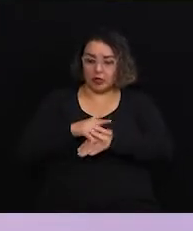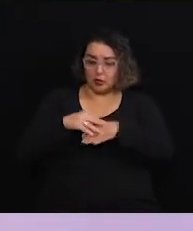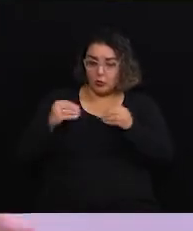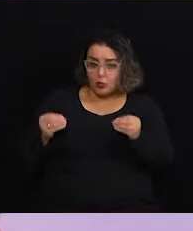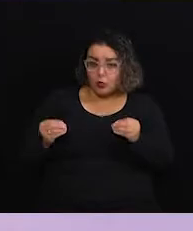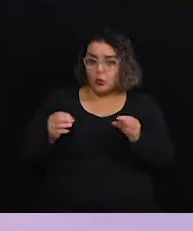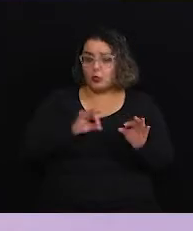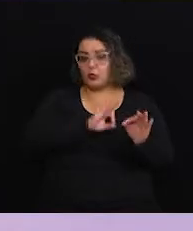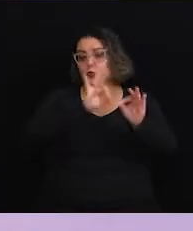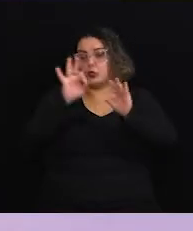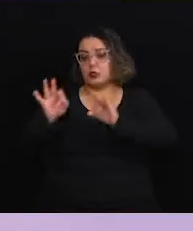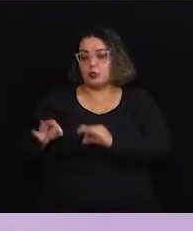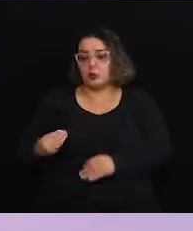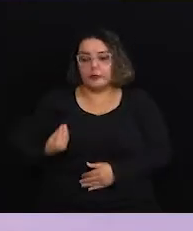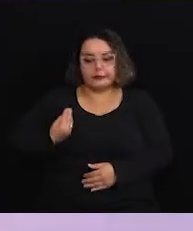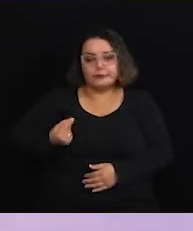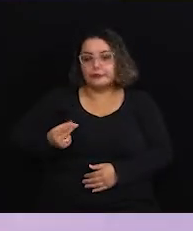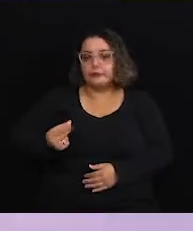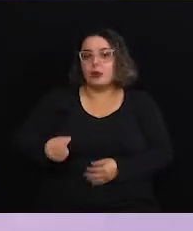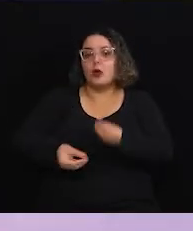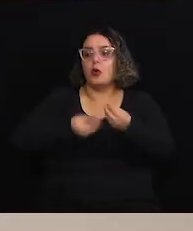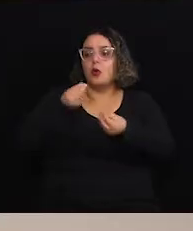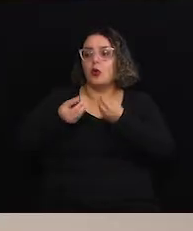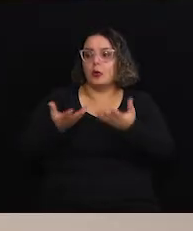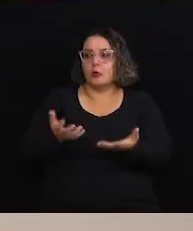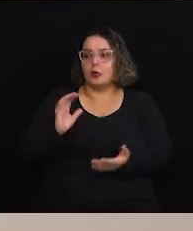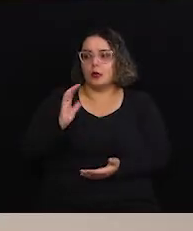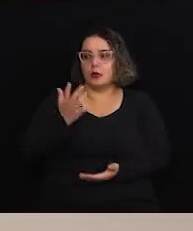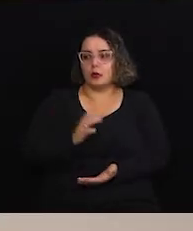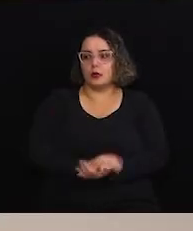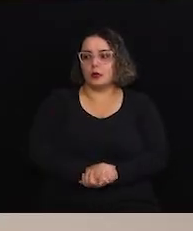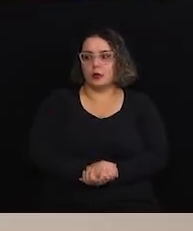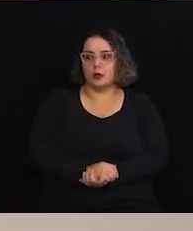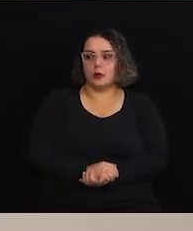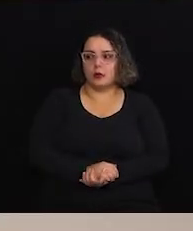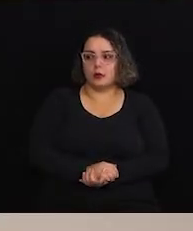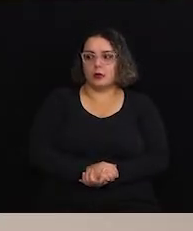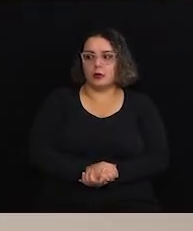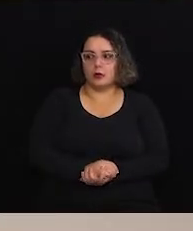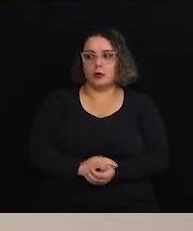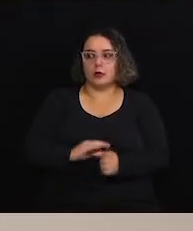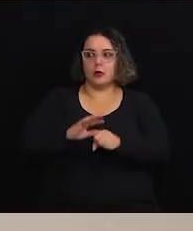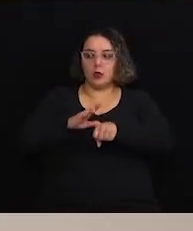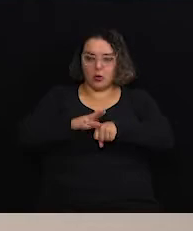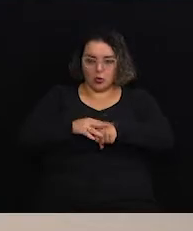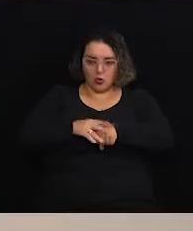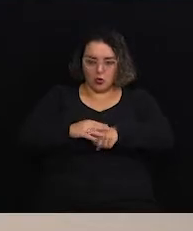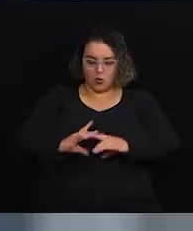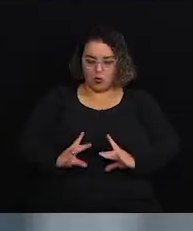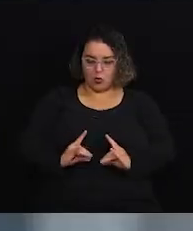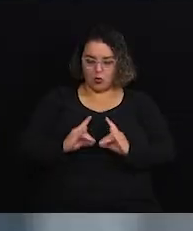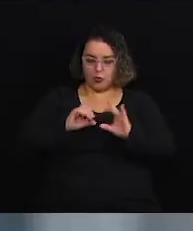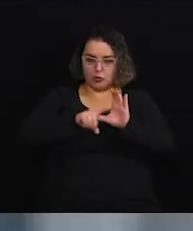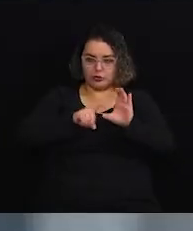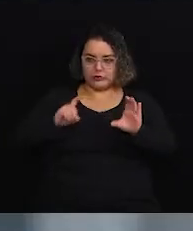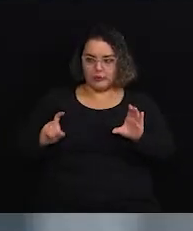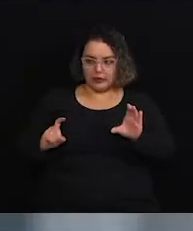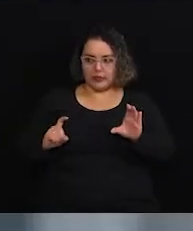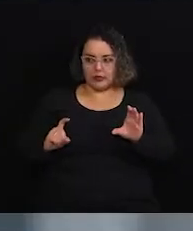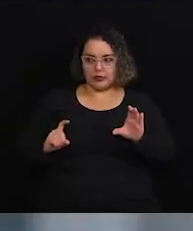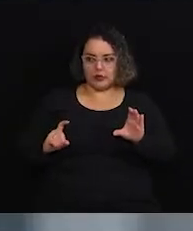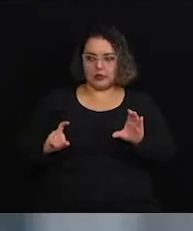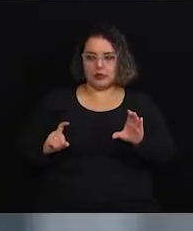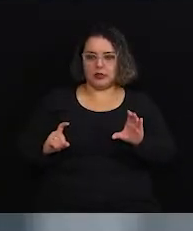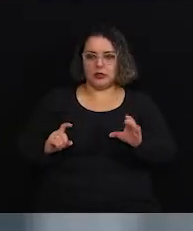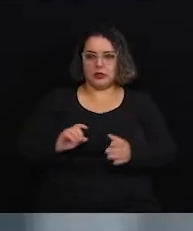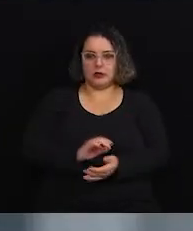ser acompanhado o resto da vida? Como que funciona? Como ela é uma doença hormônio dependente, né? Então, é uma doença